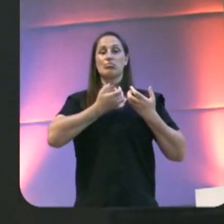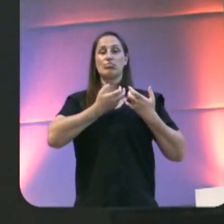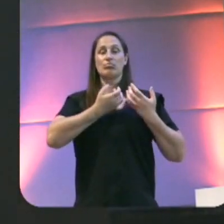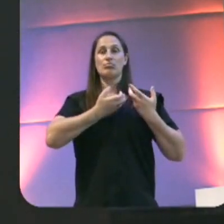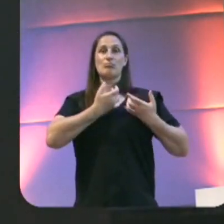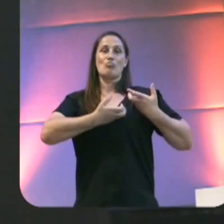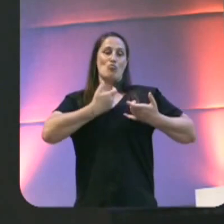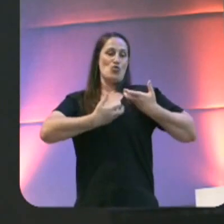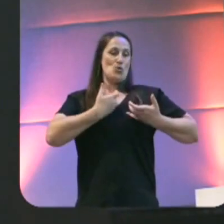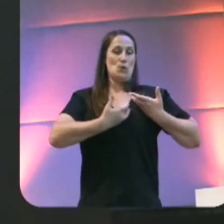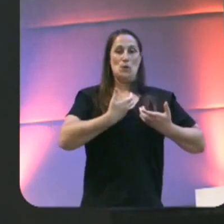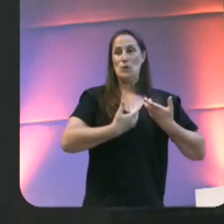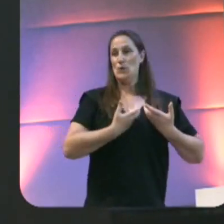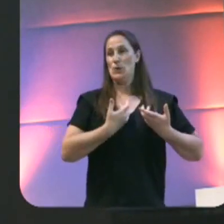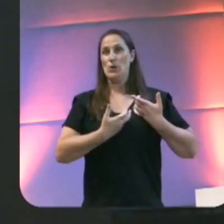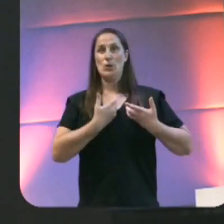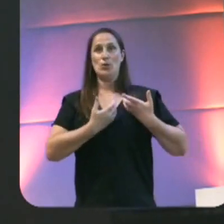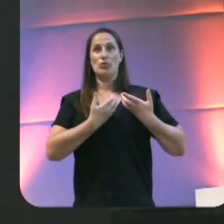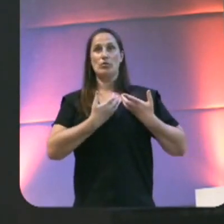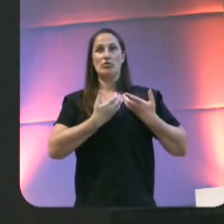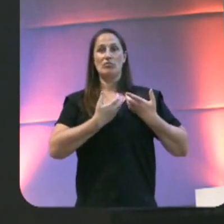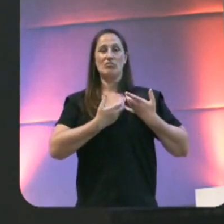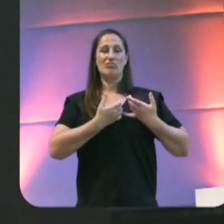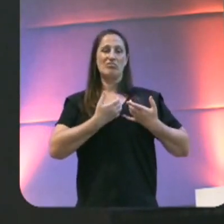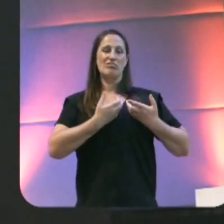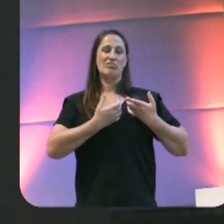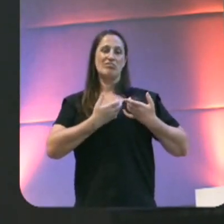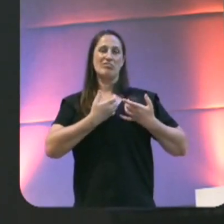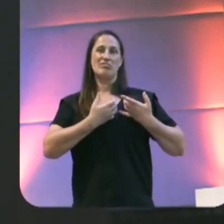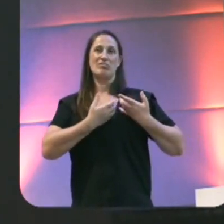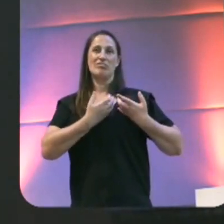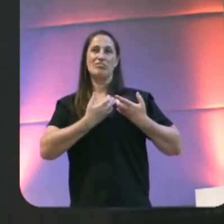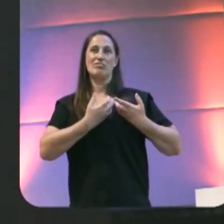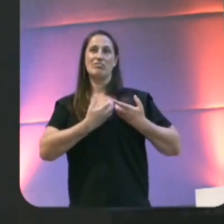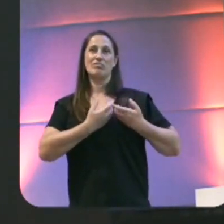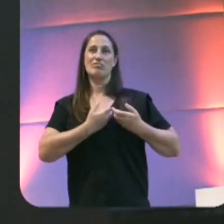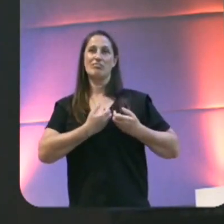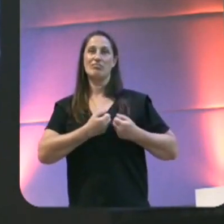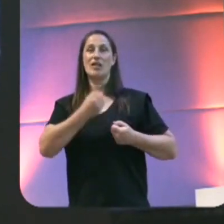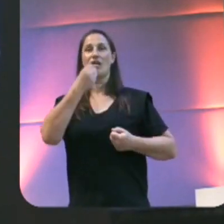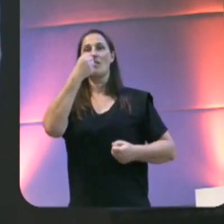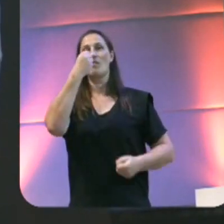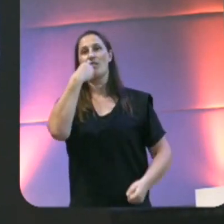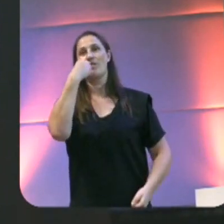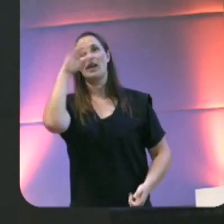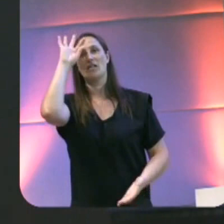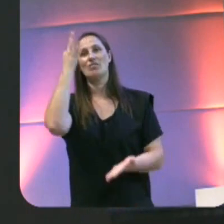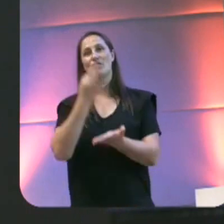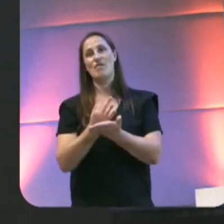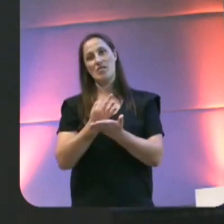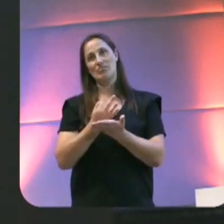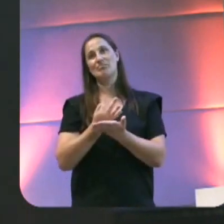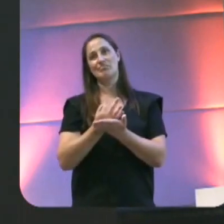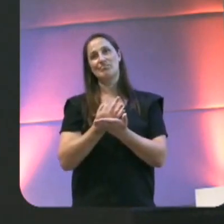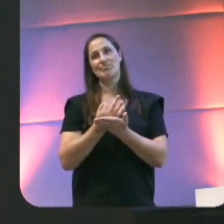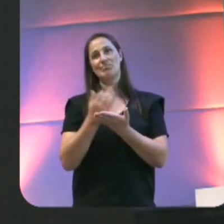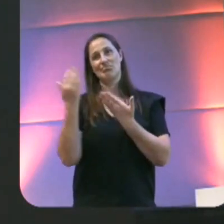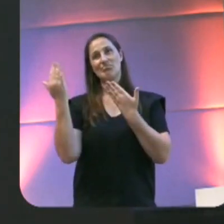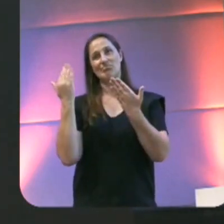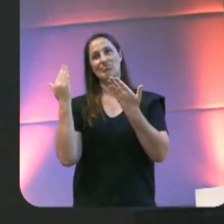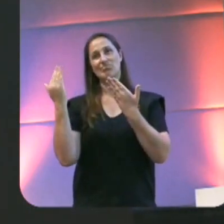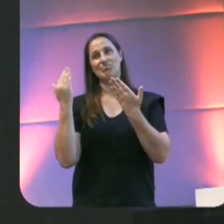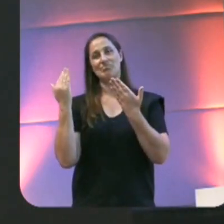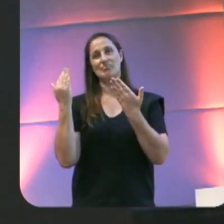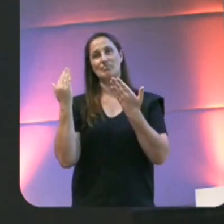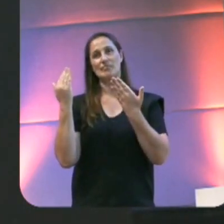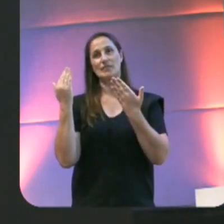Quando a gente entende o papel dessas mulheres no cortejo, que era iluminar, fica claro porque Jesus as chamou